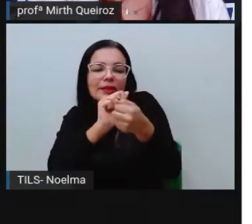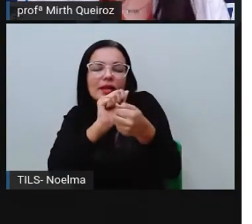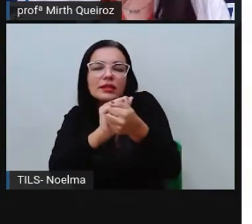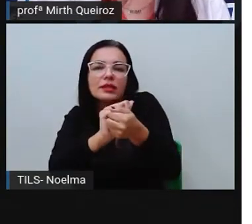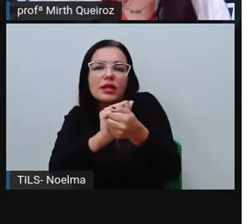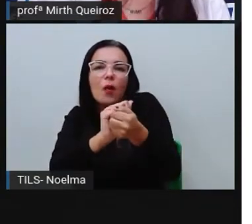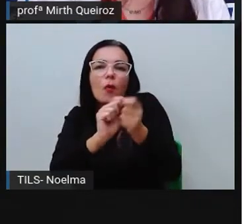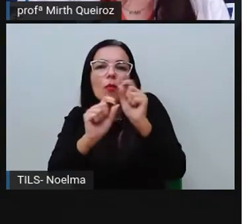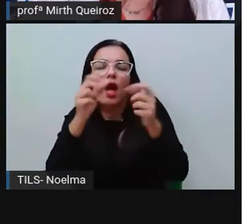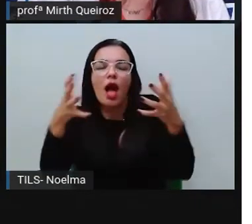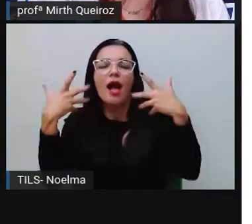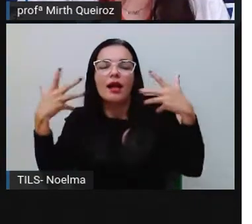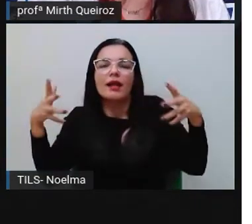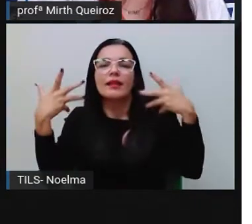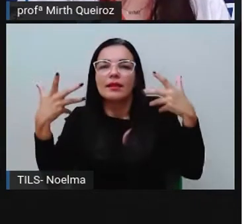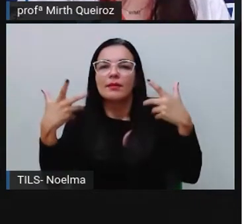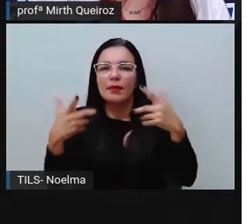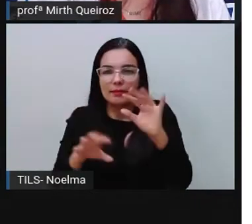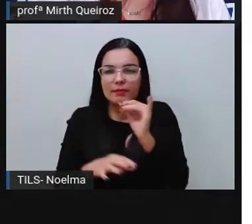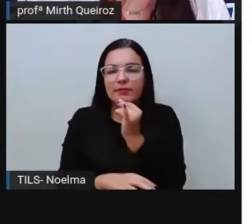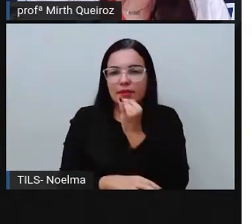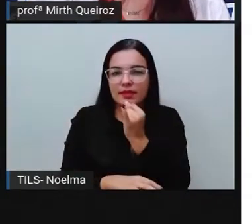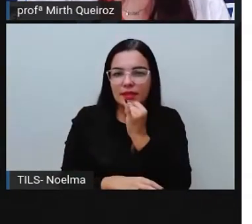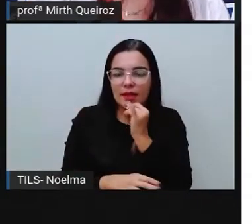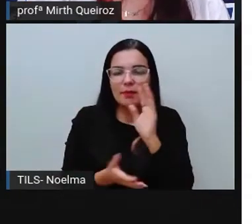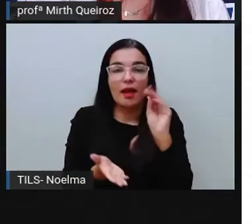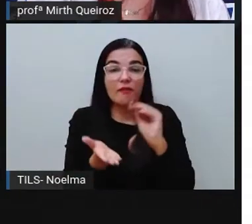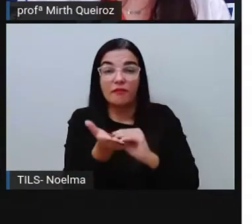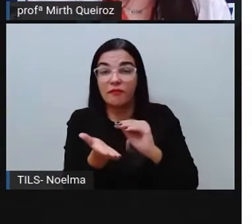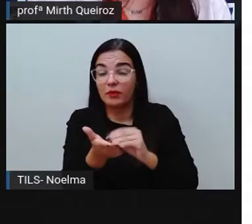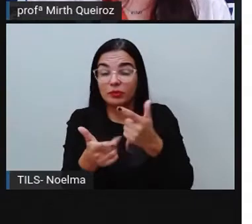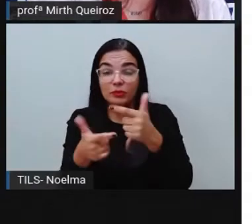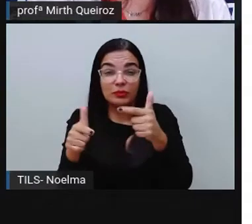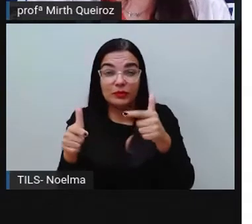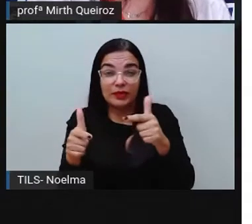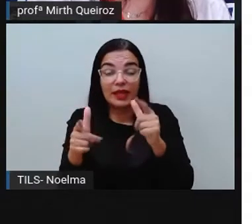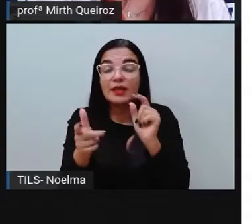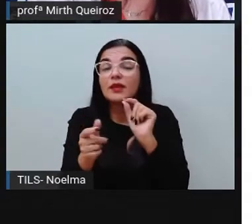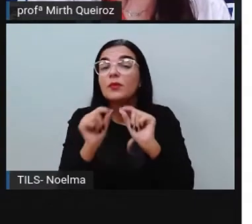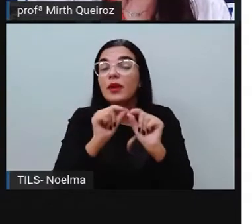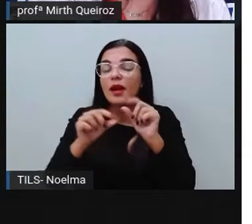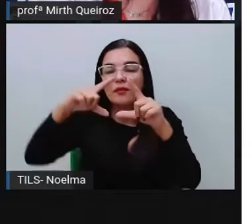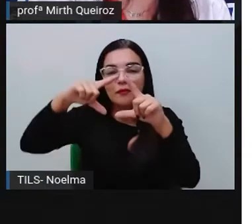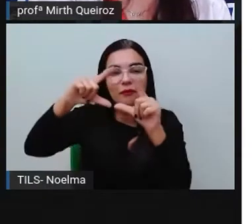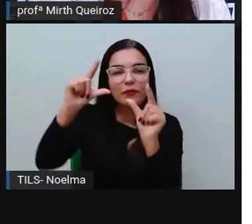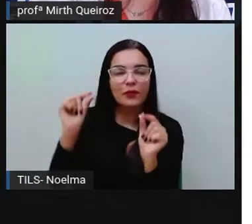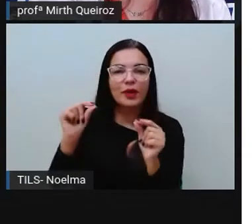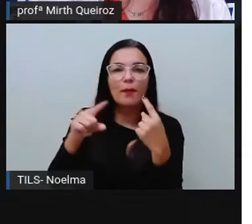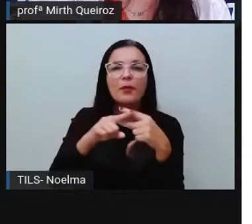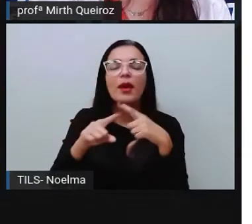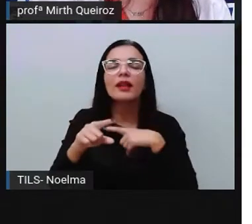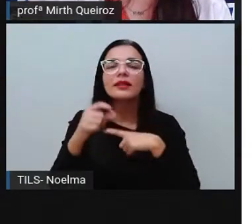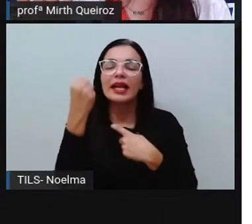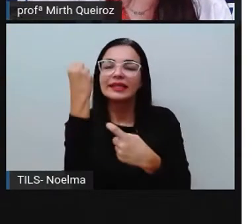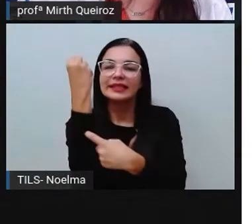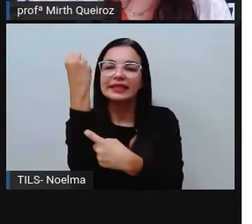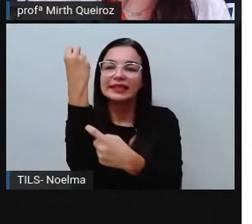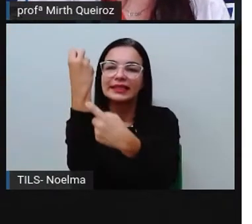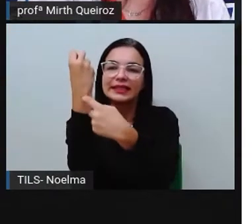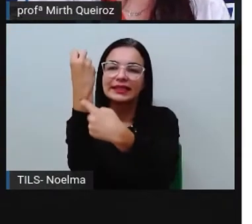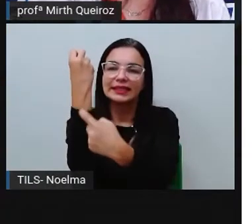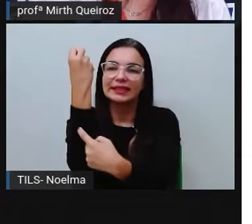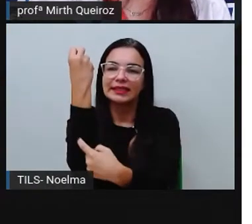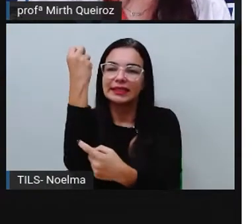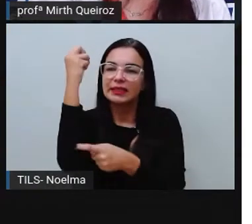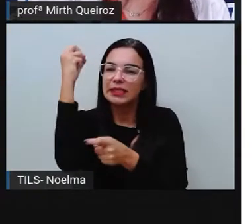né? Como, por exemplo, a falta de folhagem, os espinhos, né? No próprio